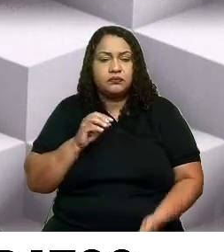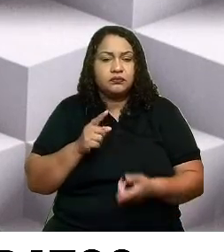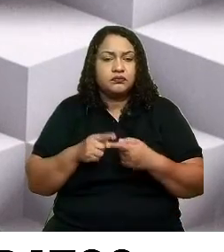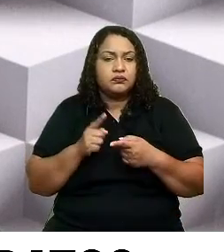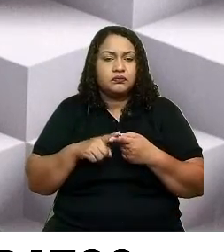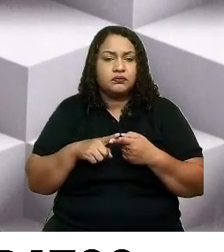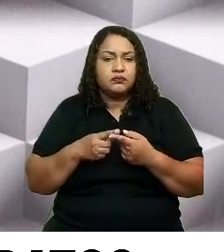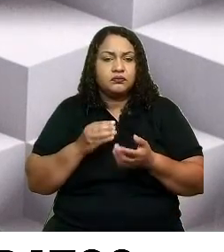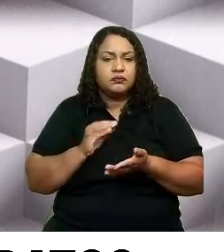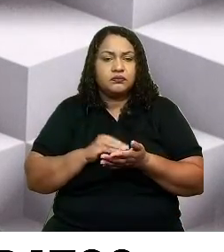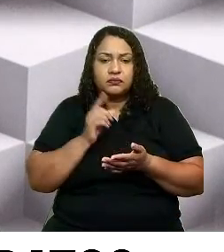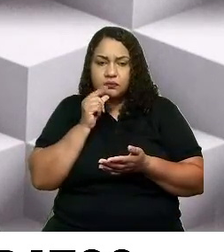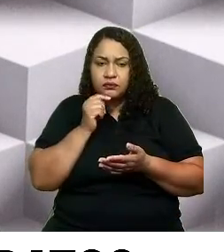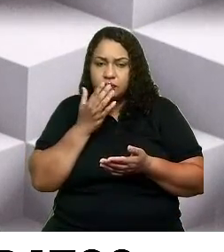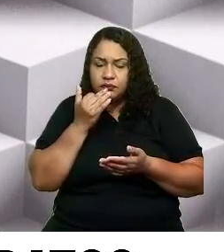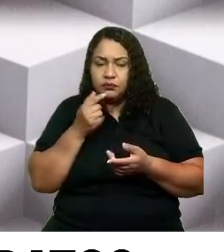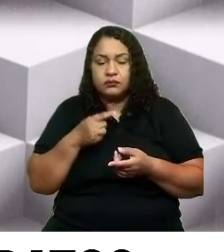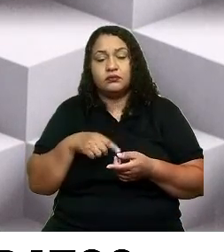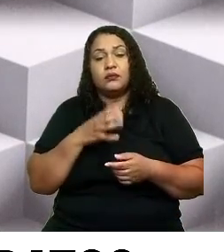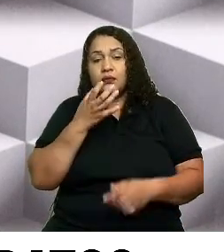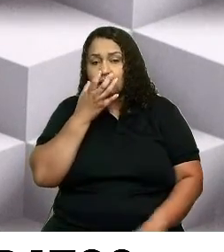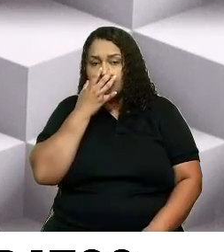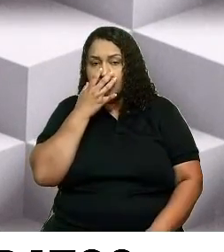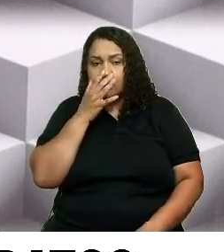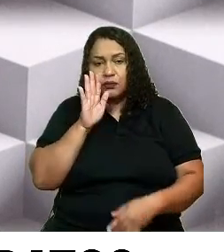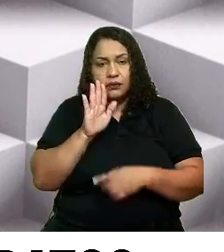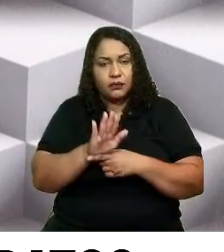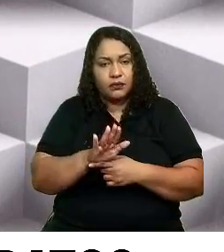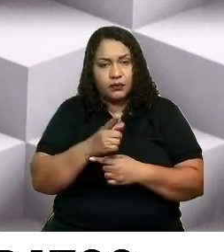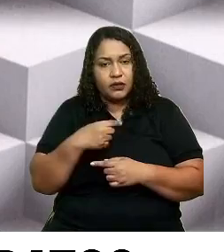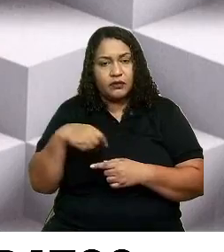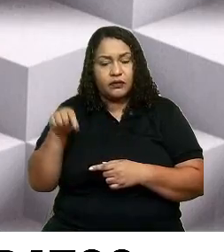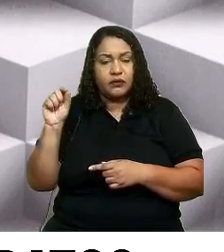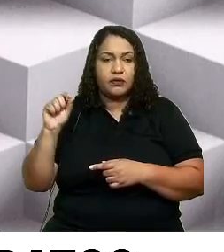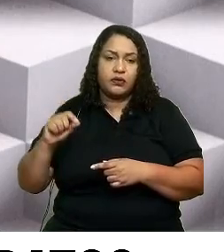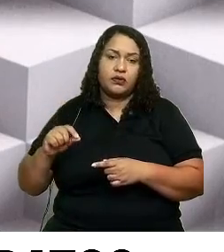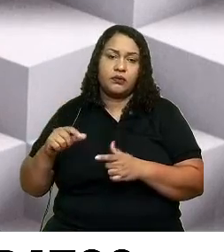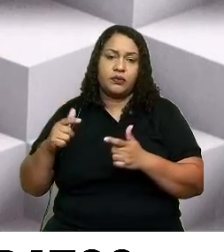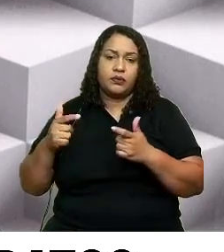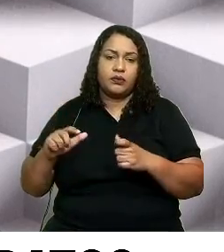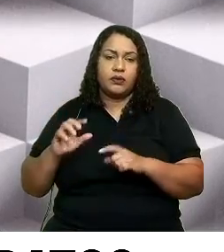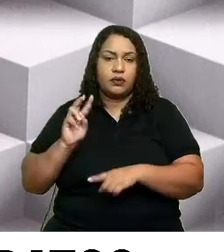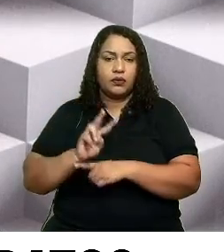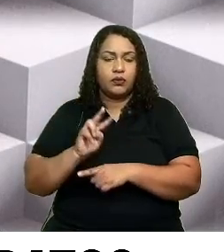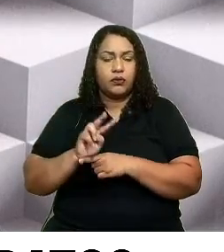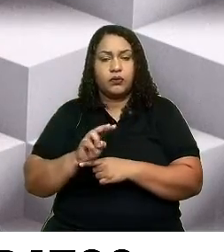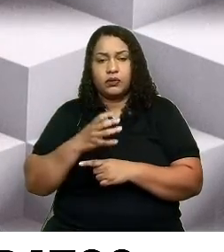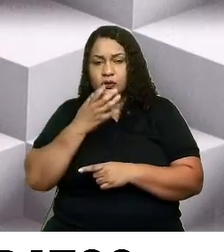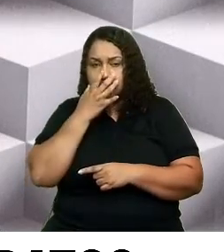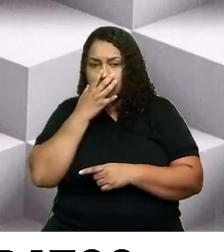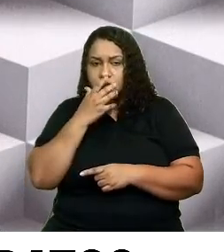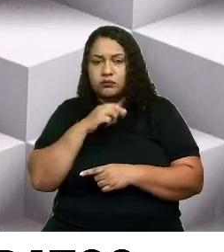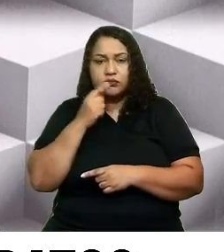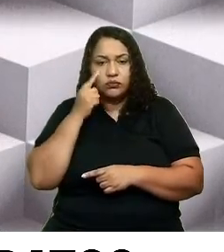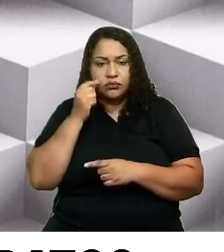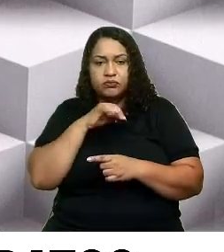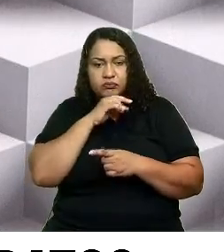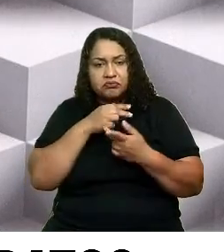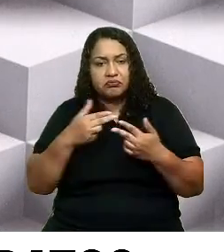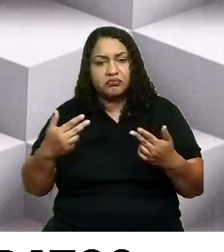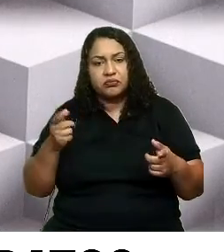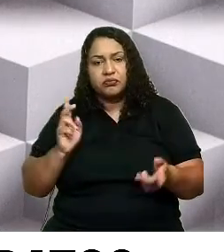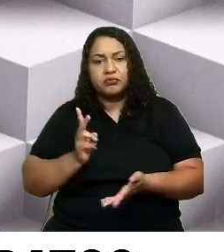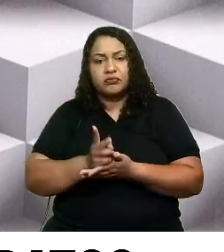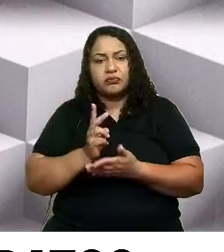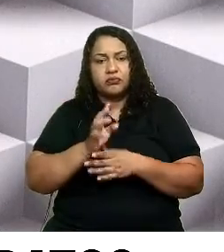as acusações o cachorro foi levado para um abrigo Como eu disse para o Recanto Dos peludos a gente conhece bem o trabalho do Recanto dos peludos ele